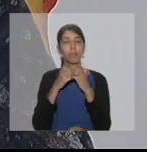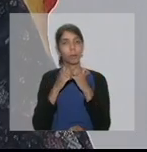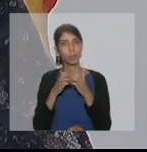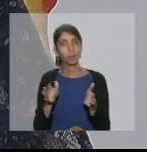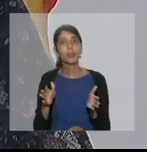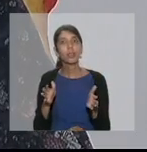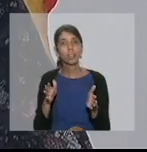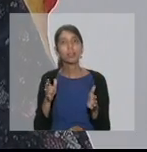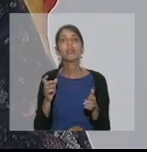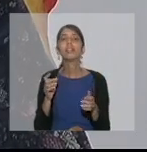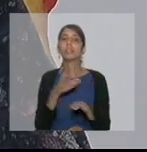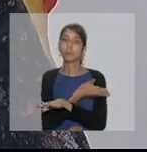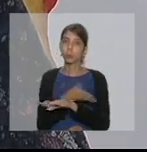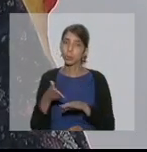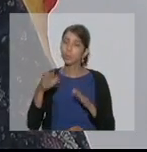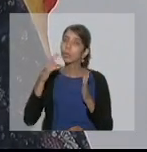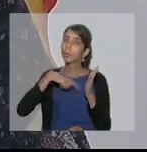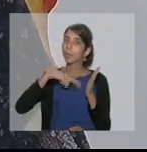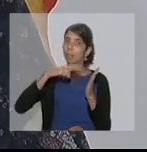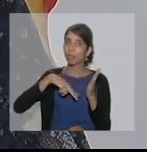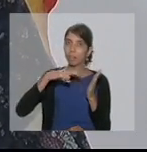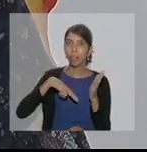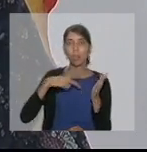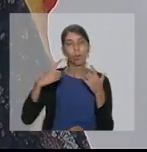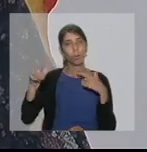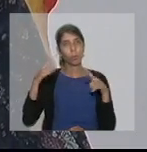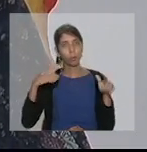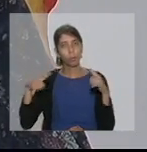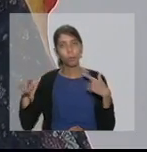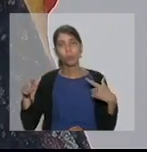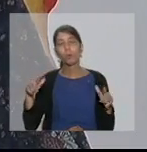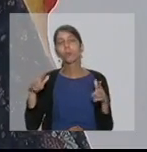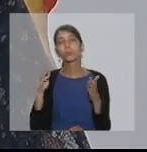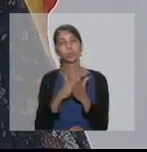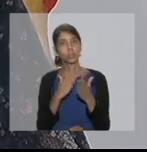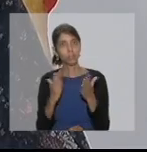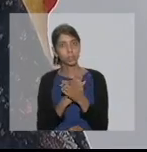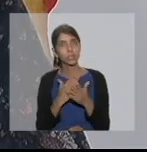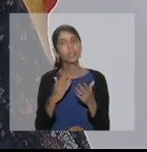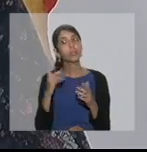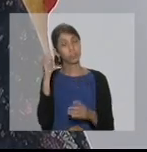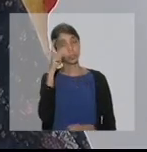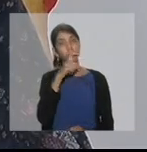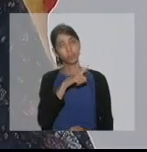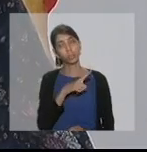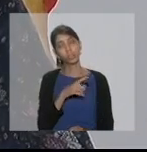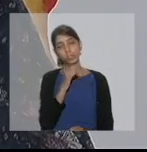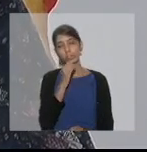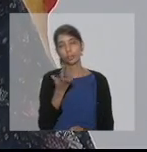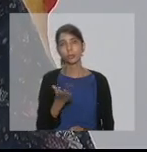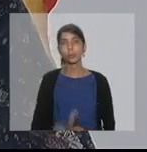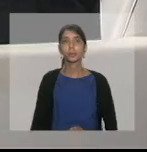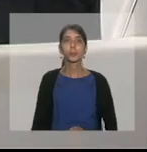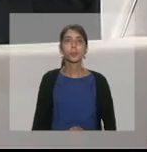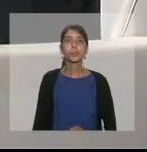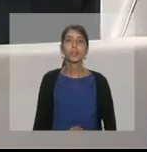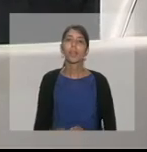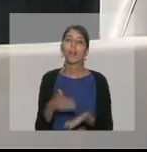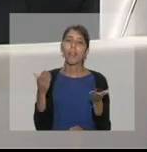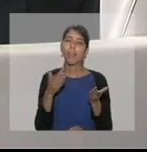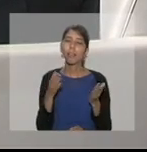começa a criar o hábito de ler outros tipos de livros que sejam mais desafiadores, por exemplo, né? Então, a gente